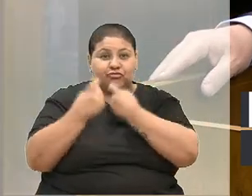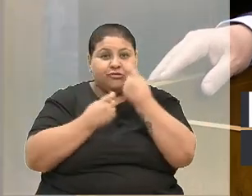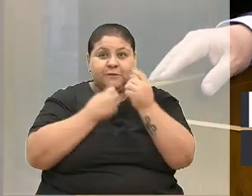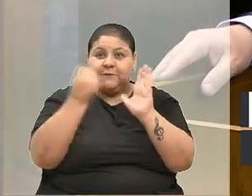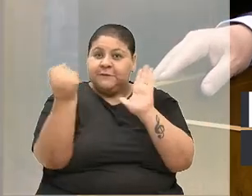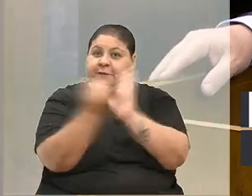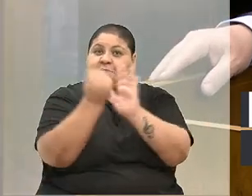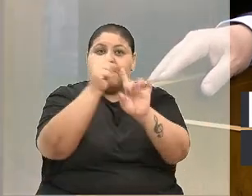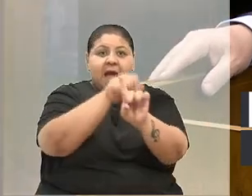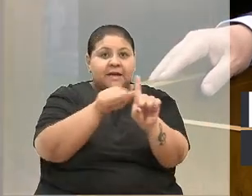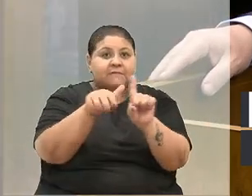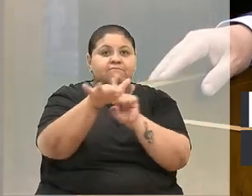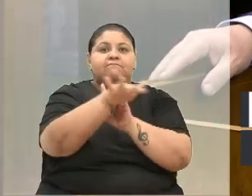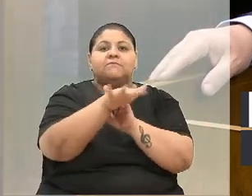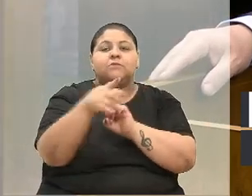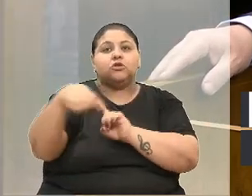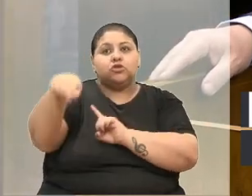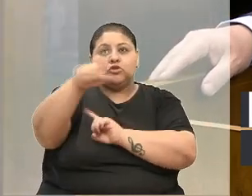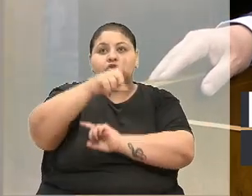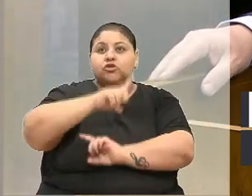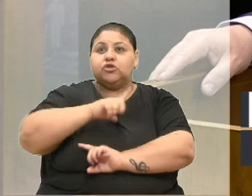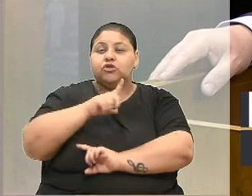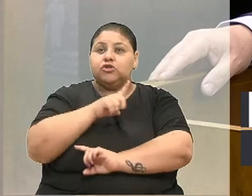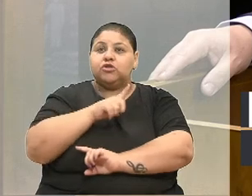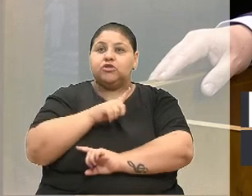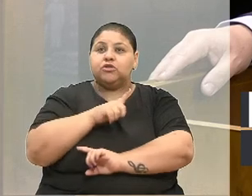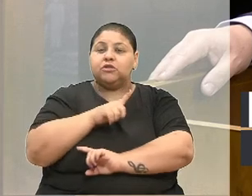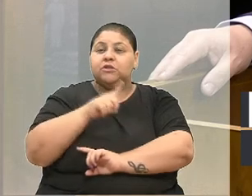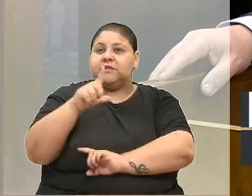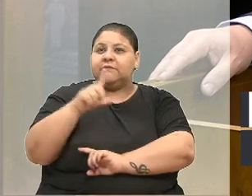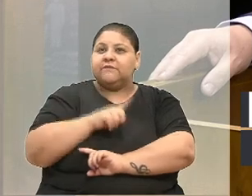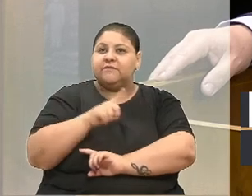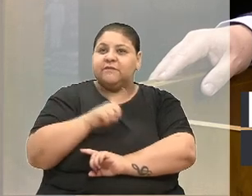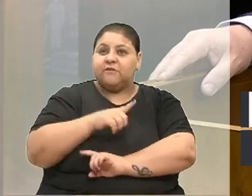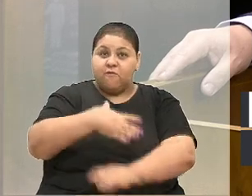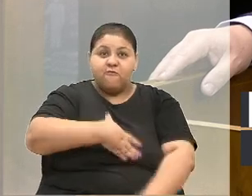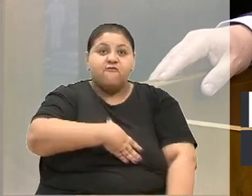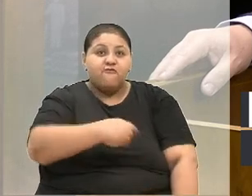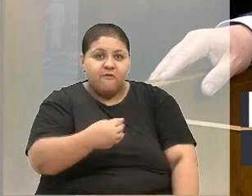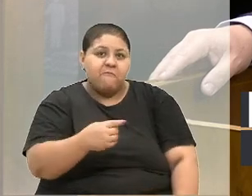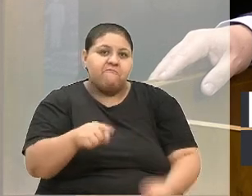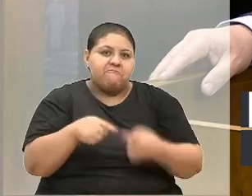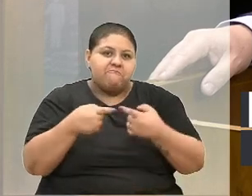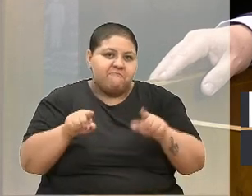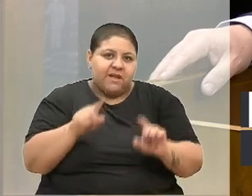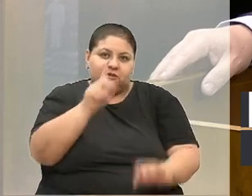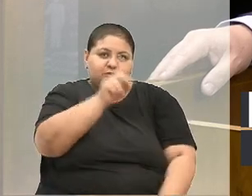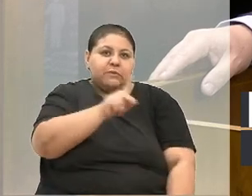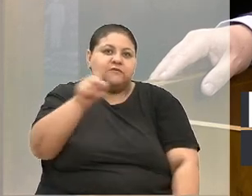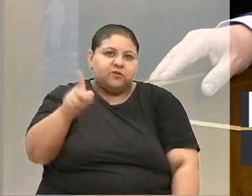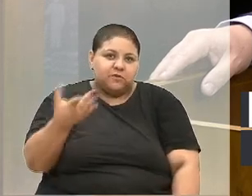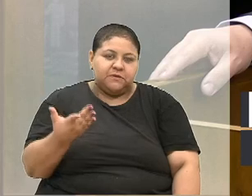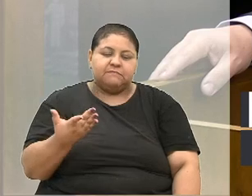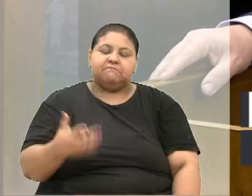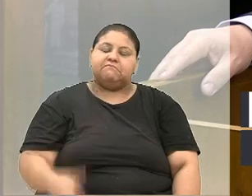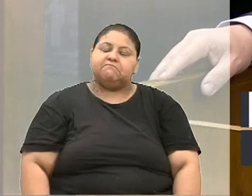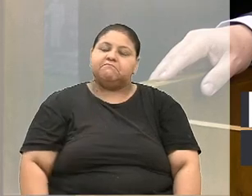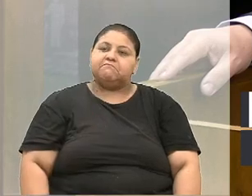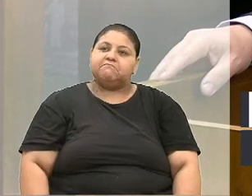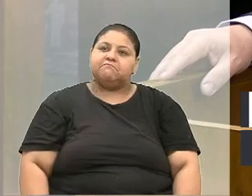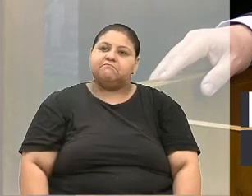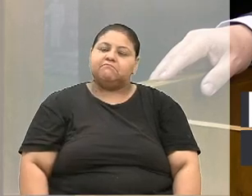nossa sociedade. Nós todos que temos, não só os que têm filhos, mas, enfim, os professores